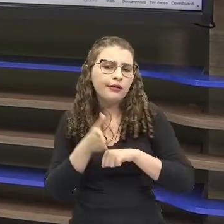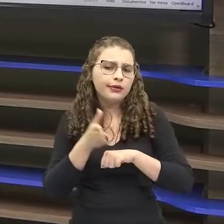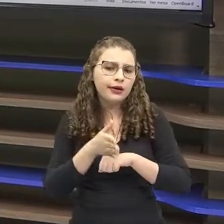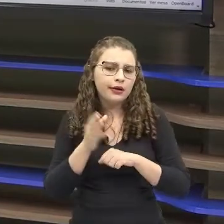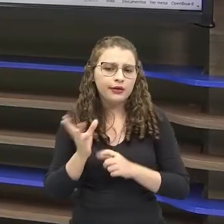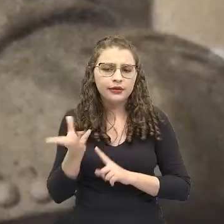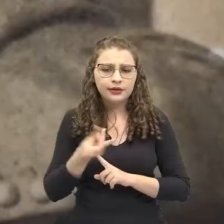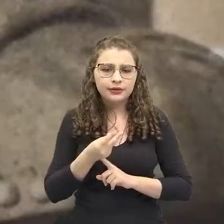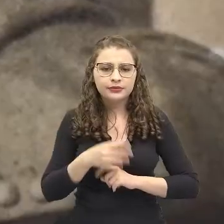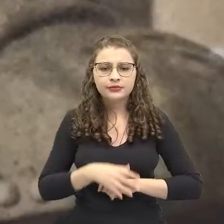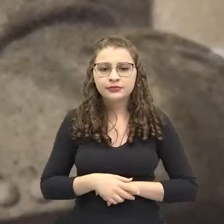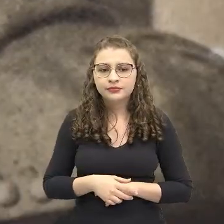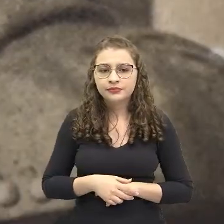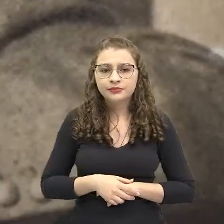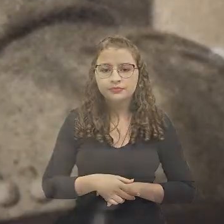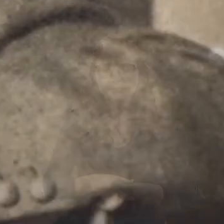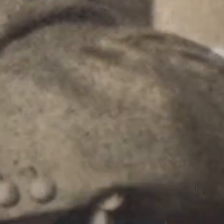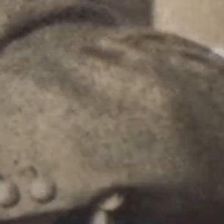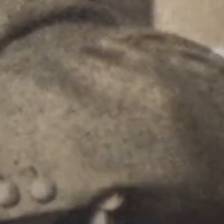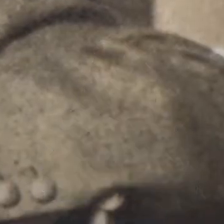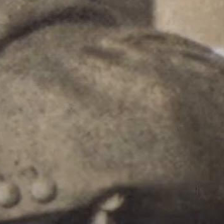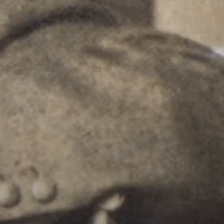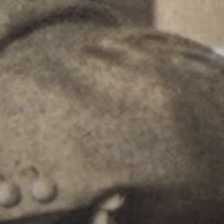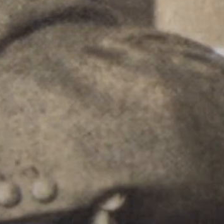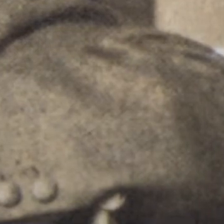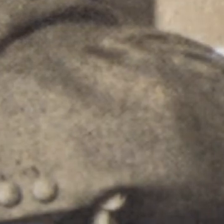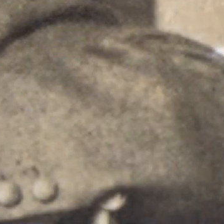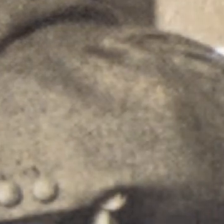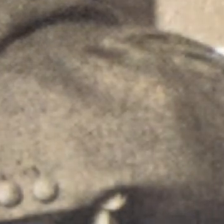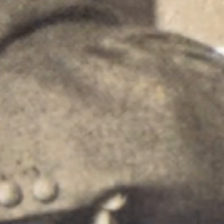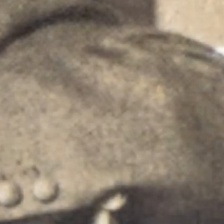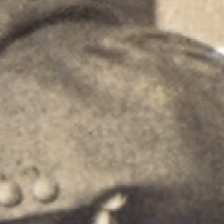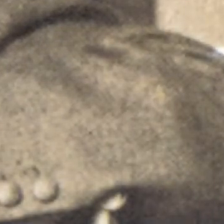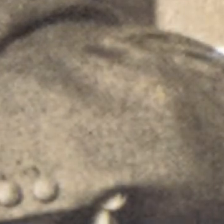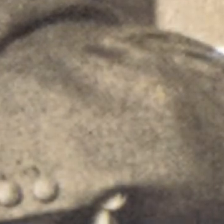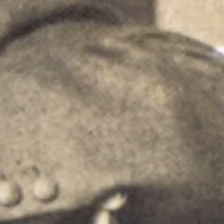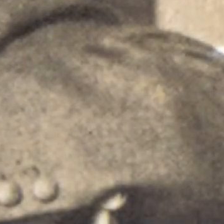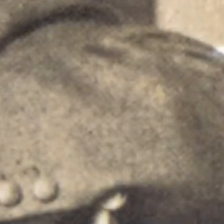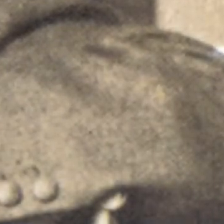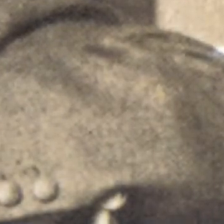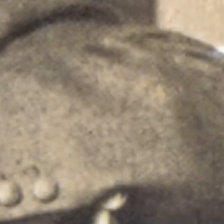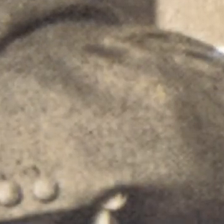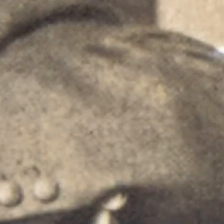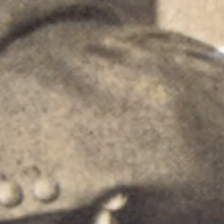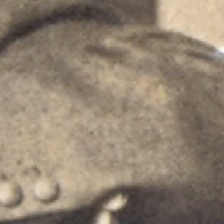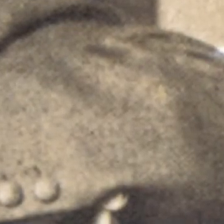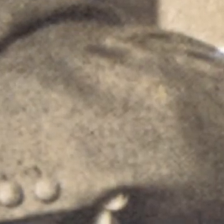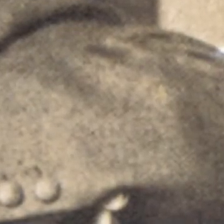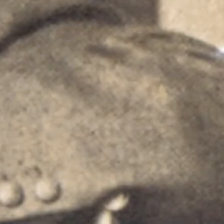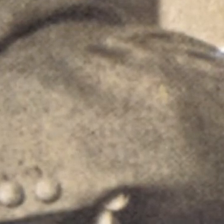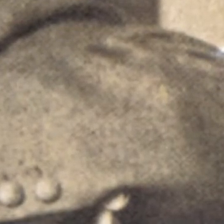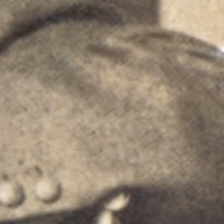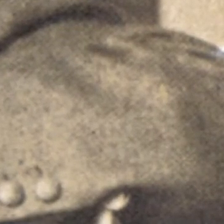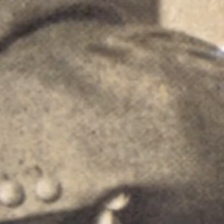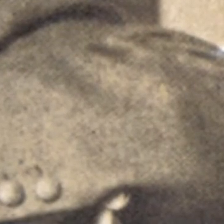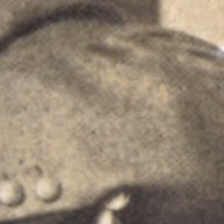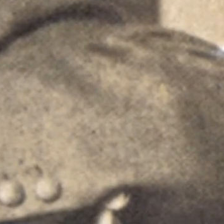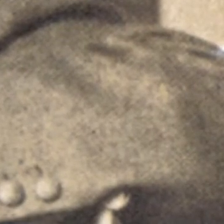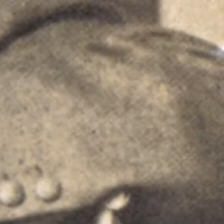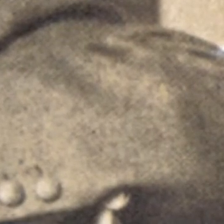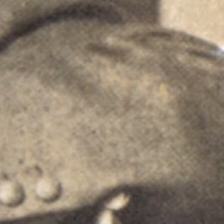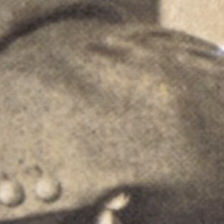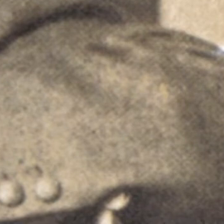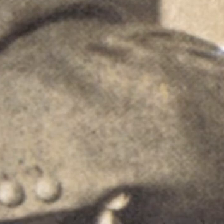só. Paranoia ou mistificação? Há duas espécies de artistas. Uma composta dos que